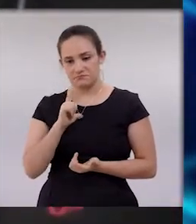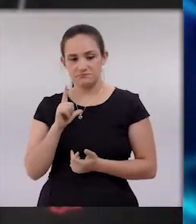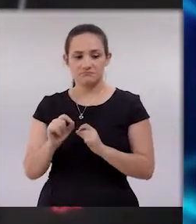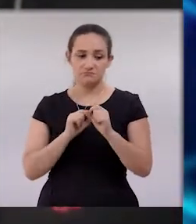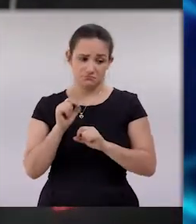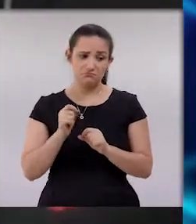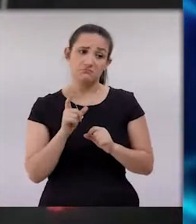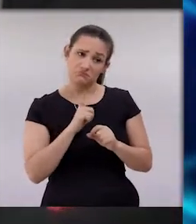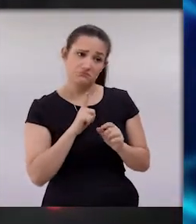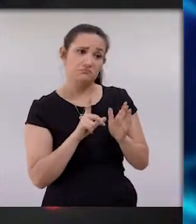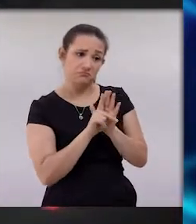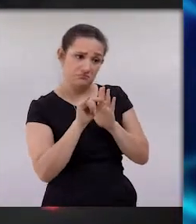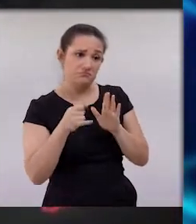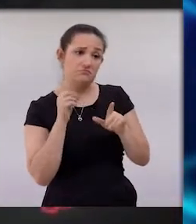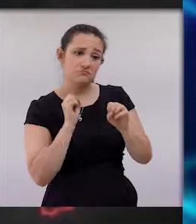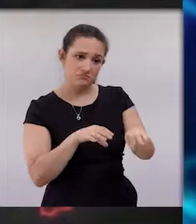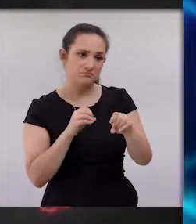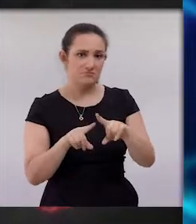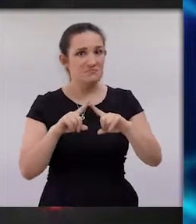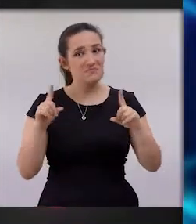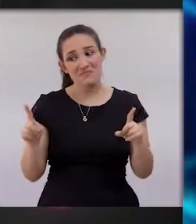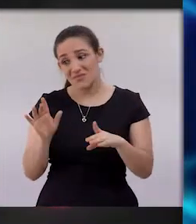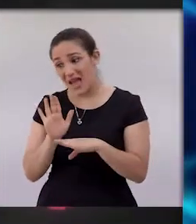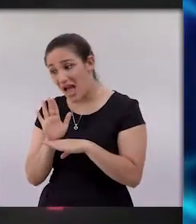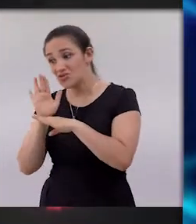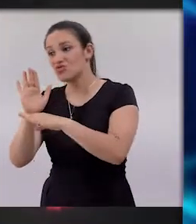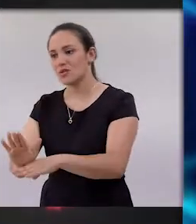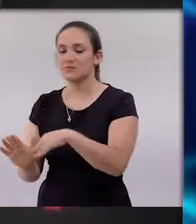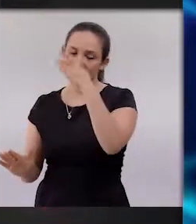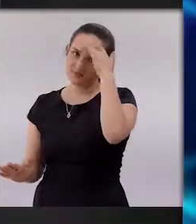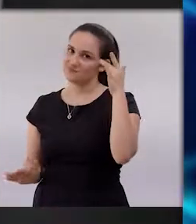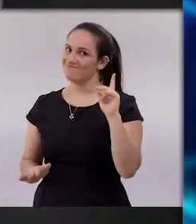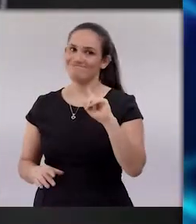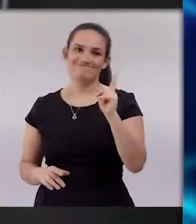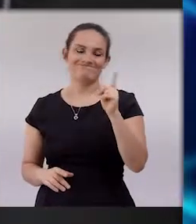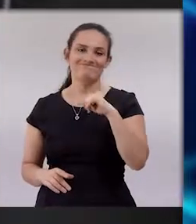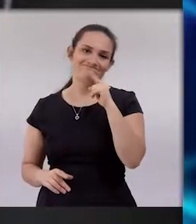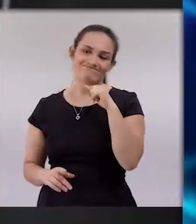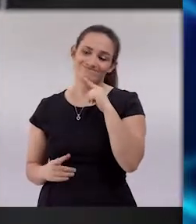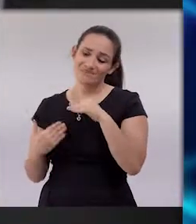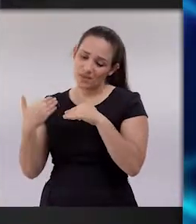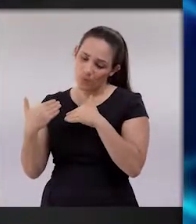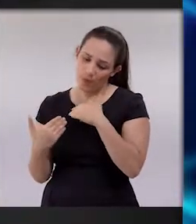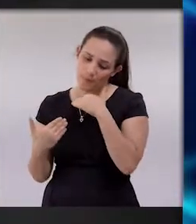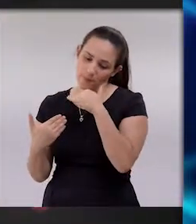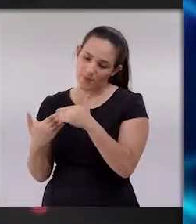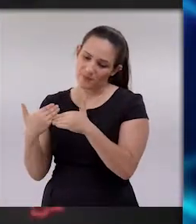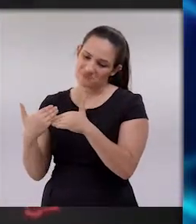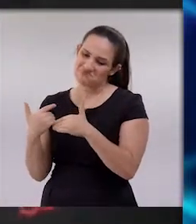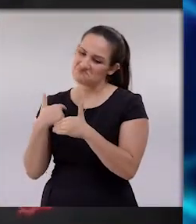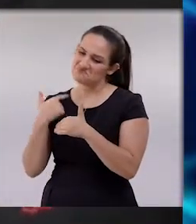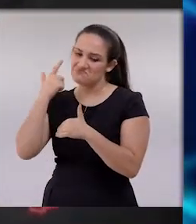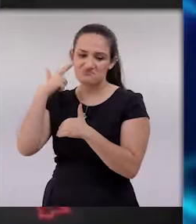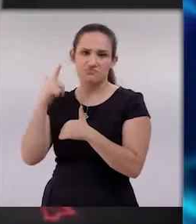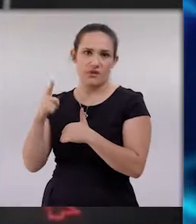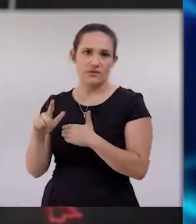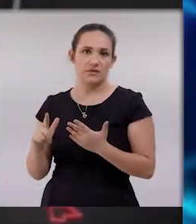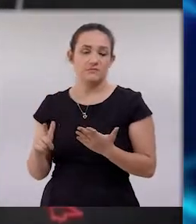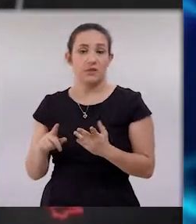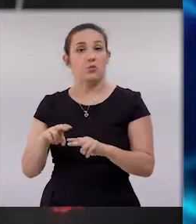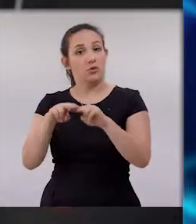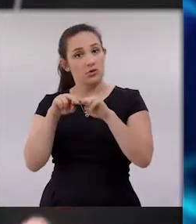alguns programas de teleeducação pelo Ministério da Saúde, mas assistenciais houve uma progressão muito rara ou até